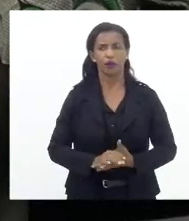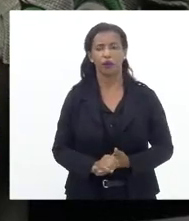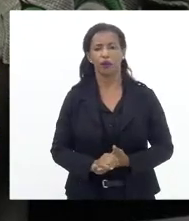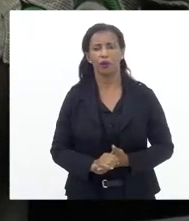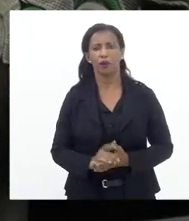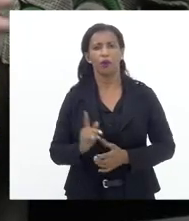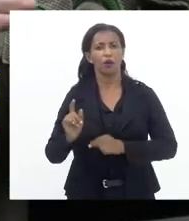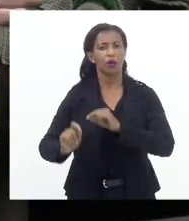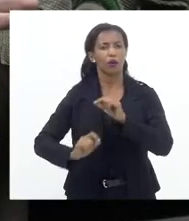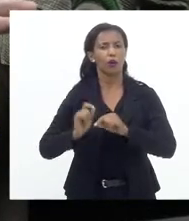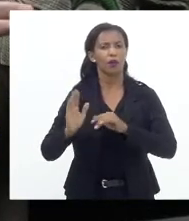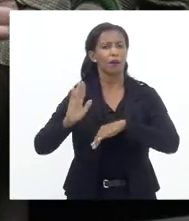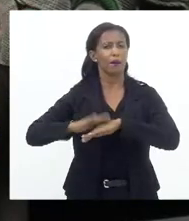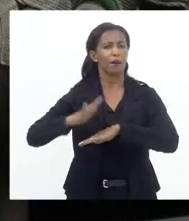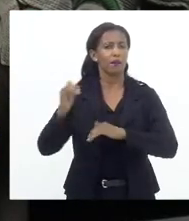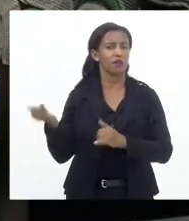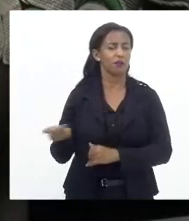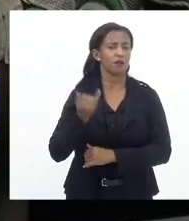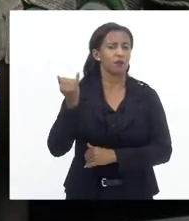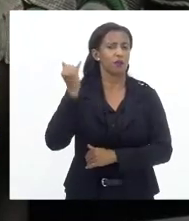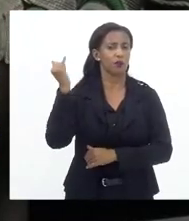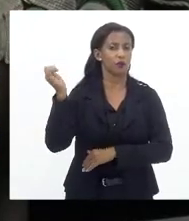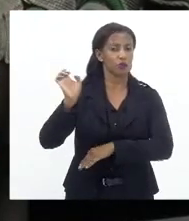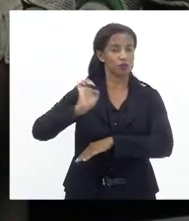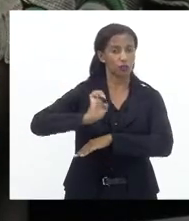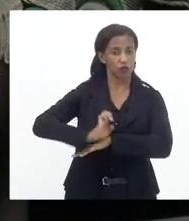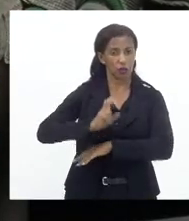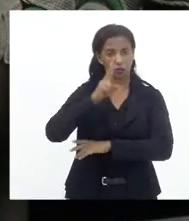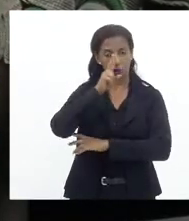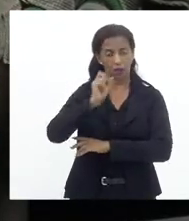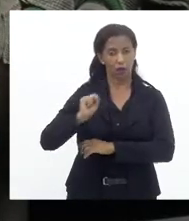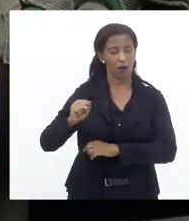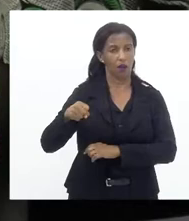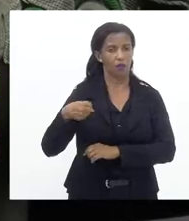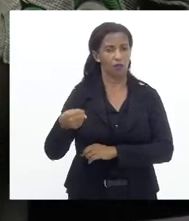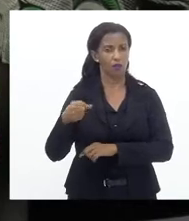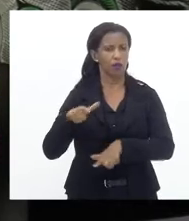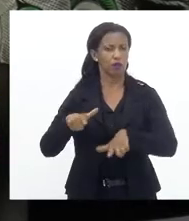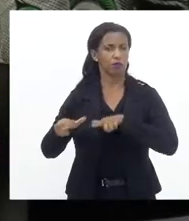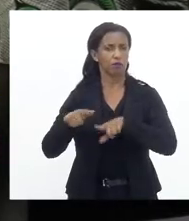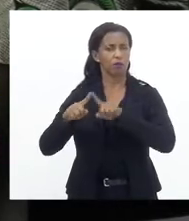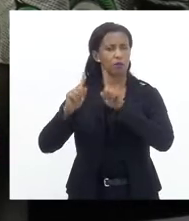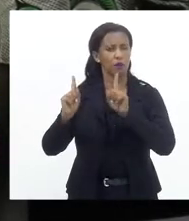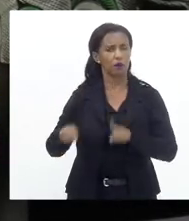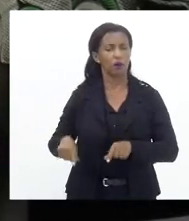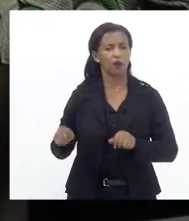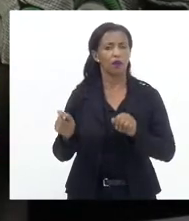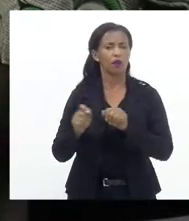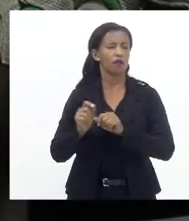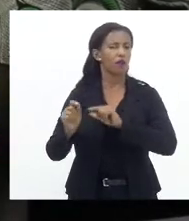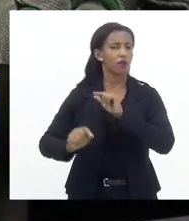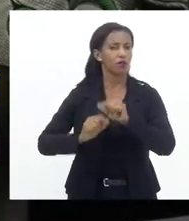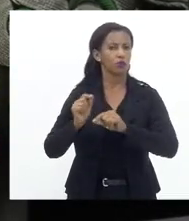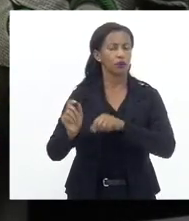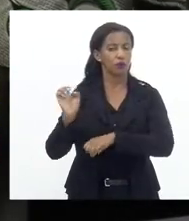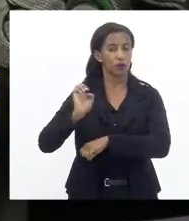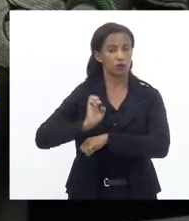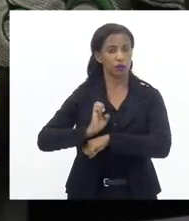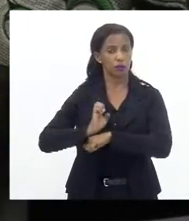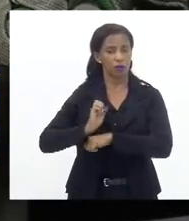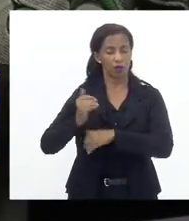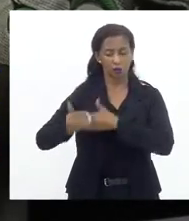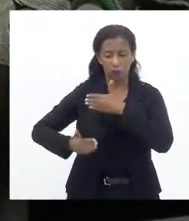aquilo que é mais de mais precioso para o nosso estado que é a potência dos Servidores Públicos que fazem com que esse estado